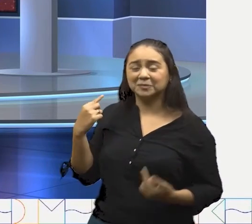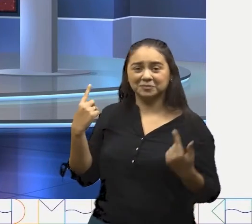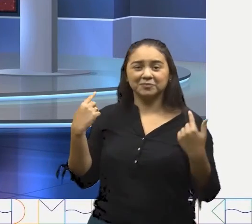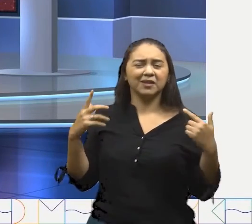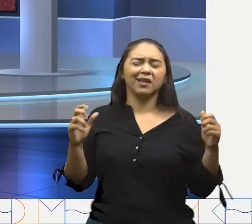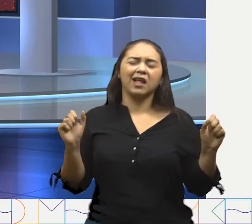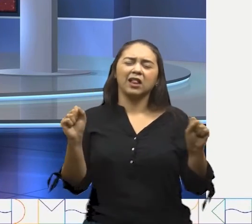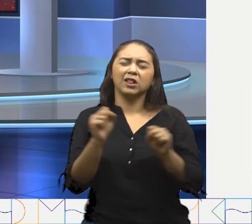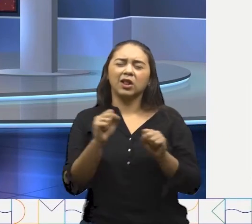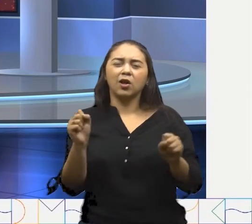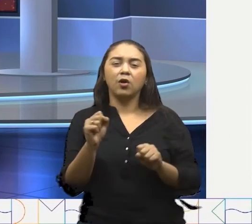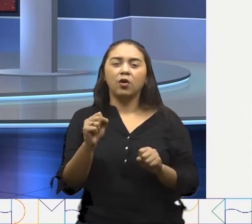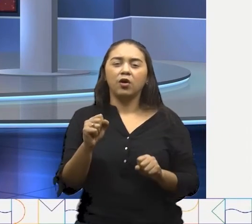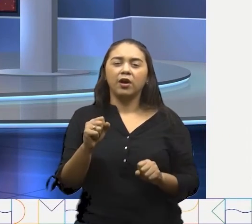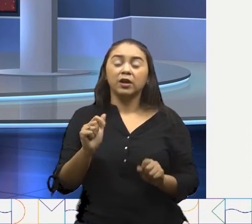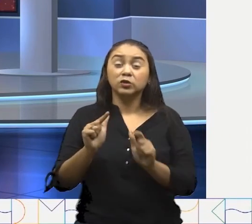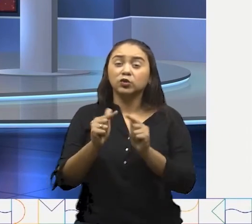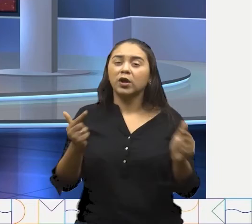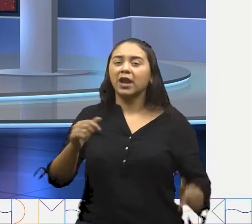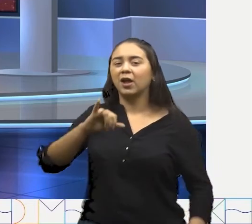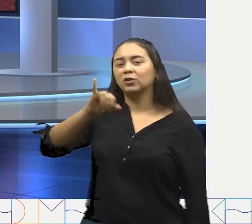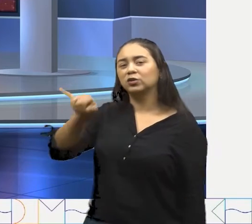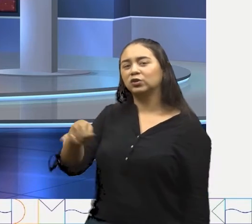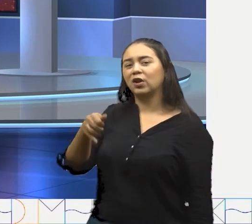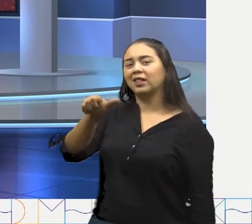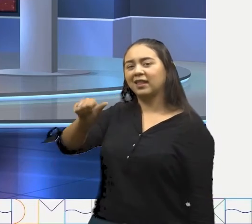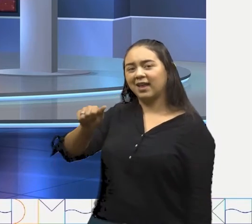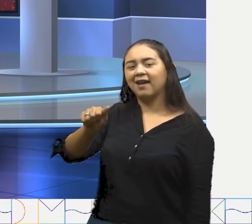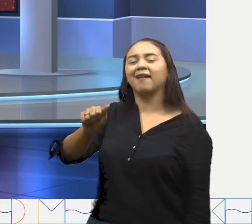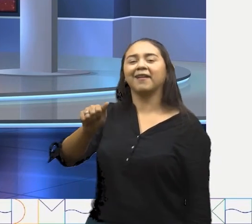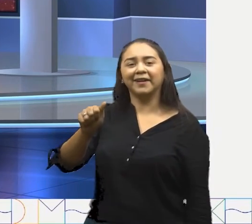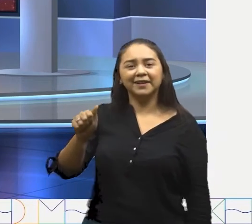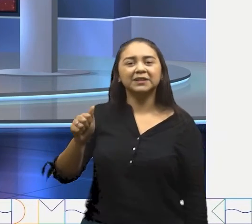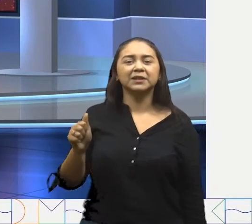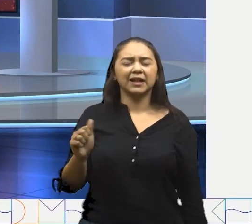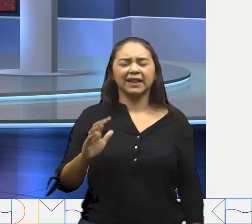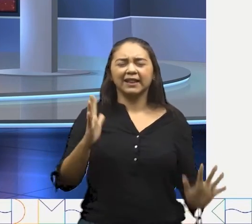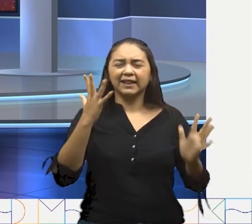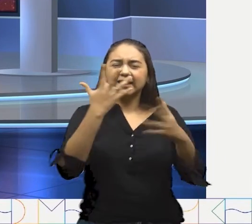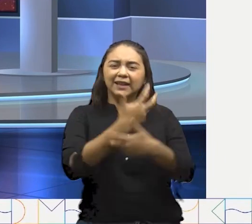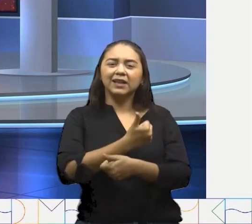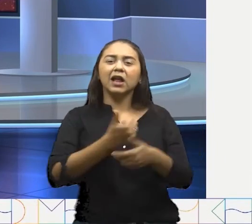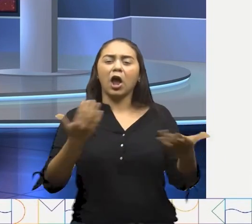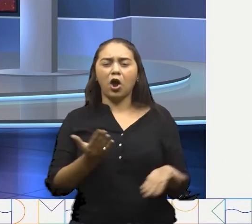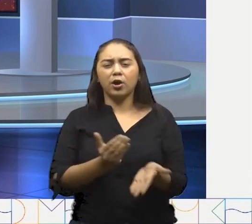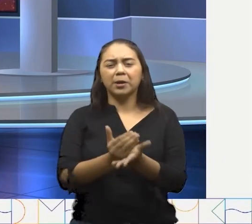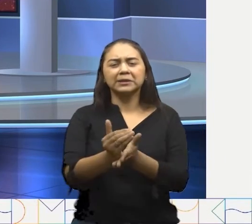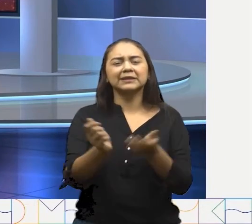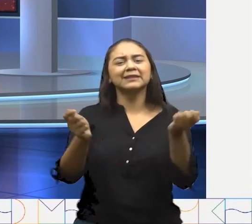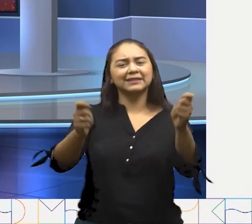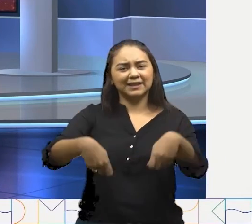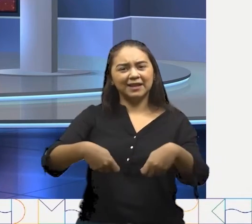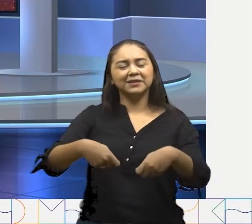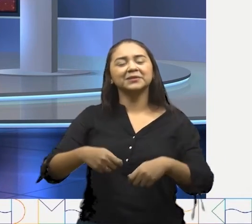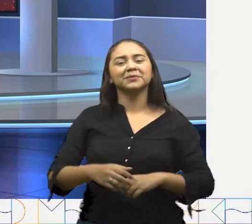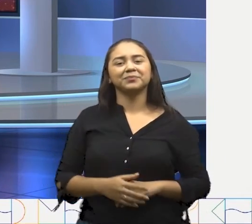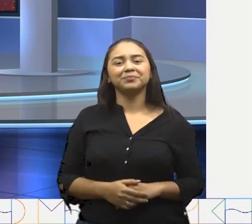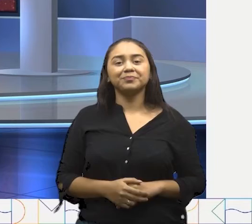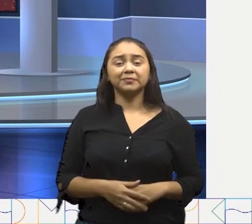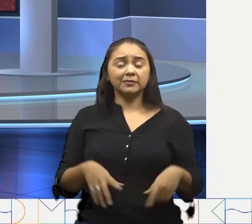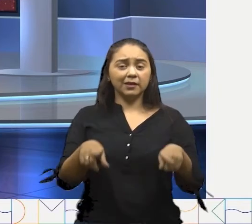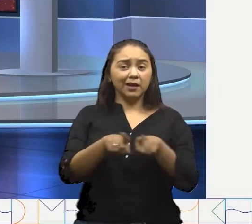Olha o JA, as iniciais de jornal adicional. Está tudo lindo. Podemos começar nosso telejornal